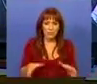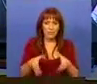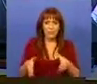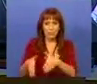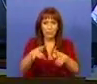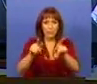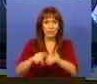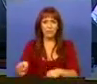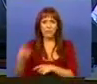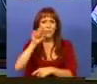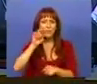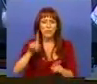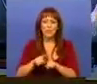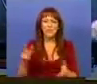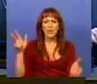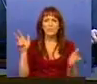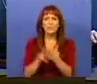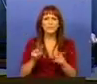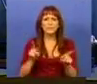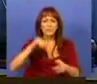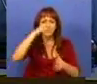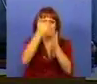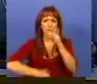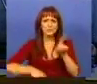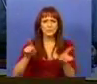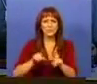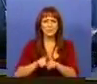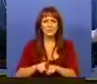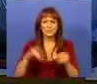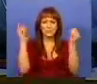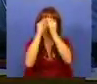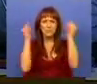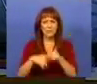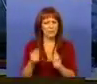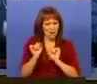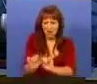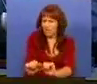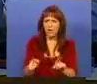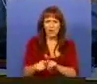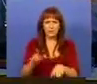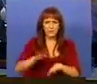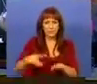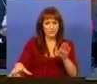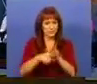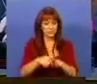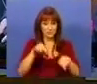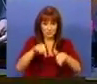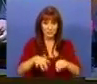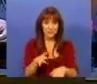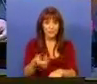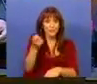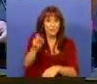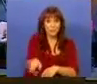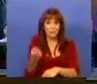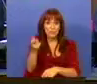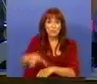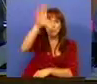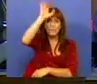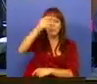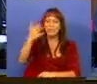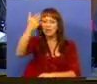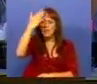Cabe-lhe ratificar os tratados internacionais, mas é negada pelas leis deste e dos anteriores governos